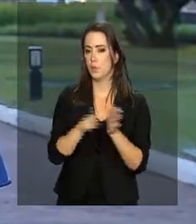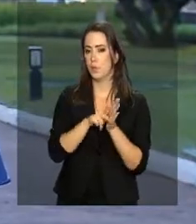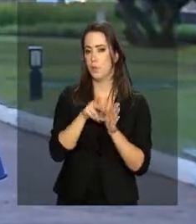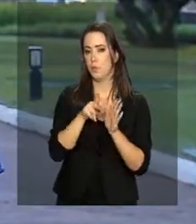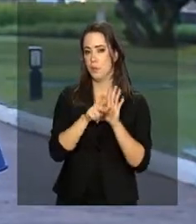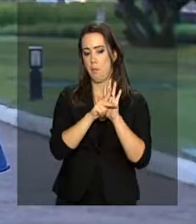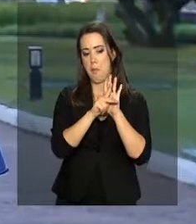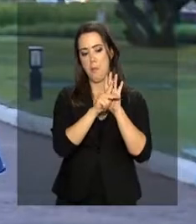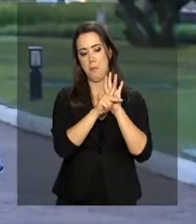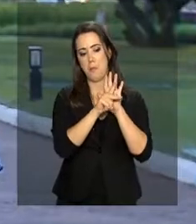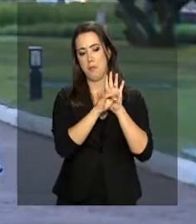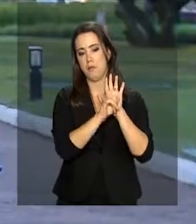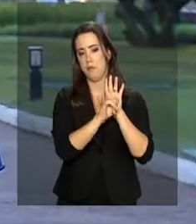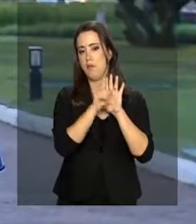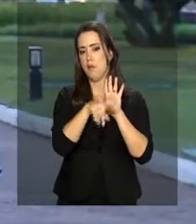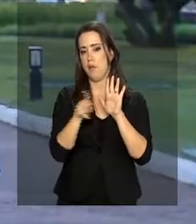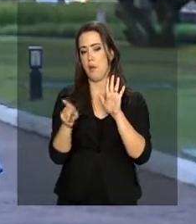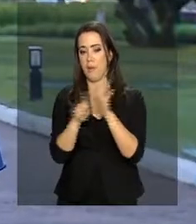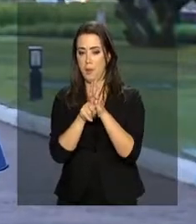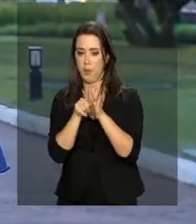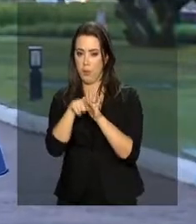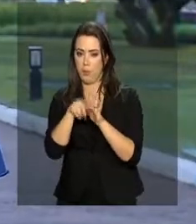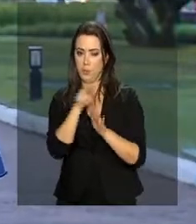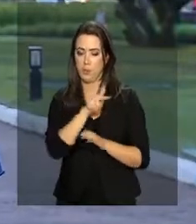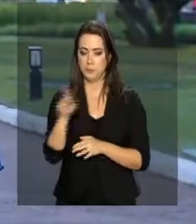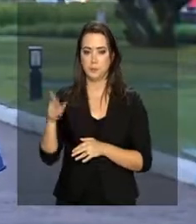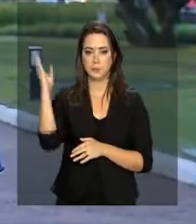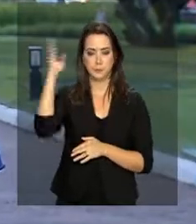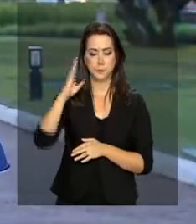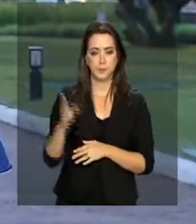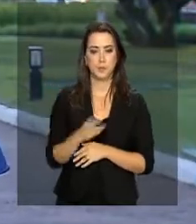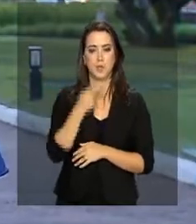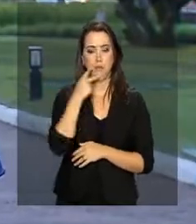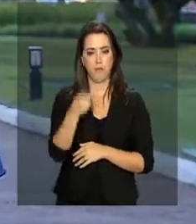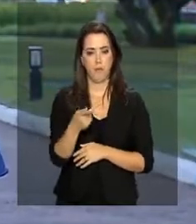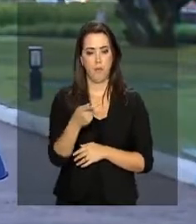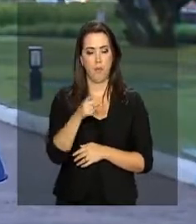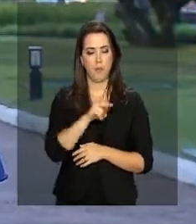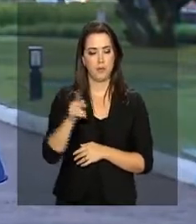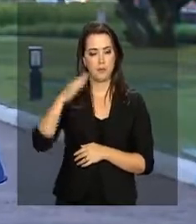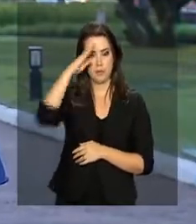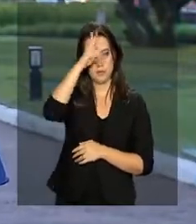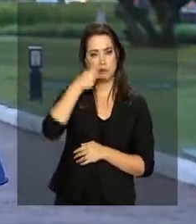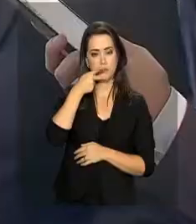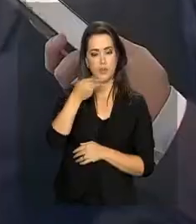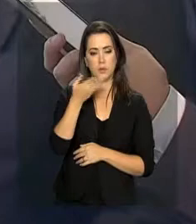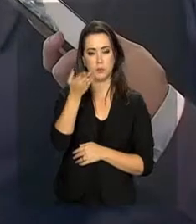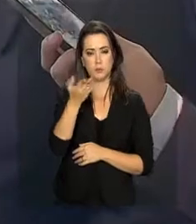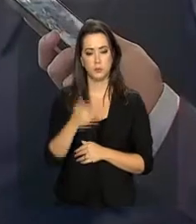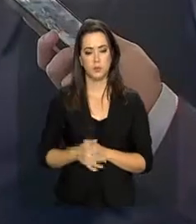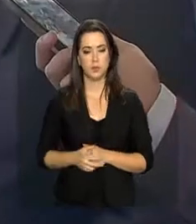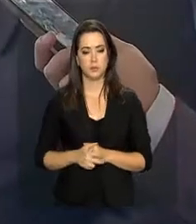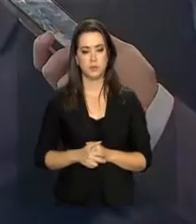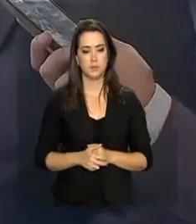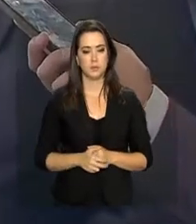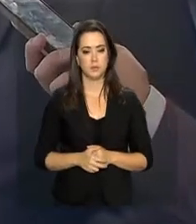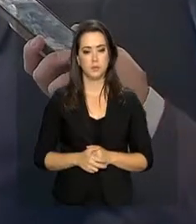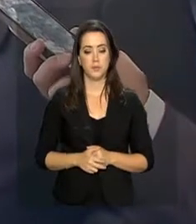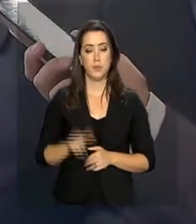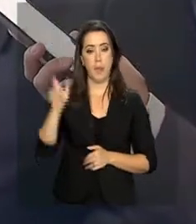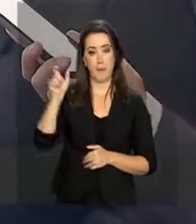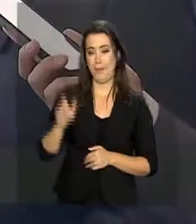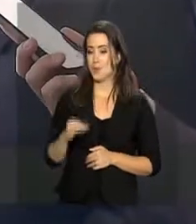brasil o presidente eleito comentou a escolha de tarcísio gomes para infraestrutura a pessoa extremamente qualificada